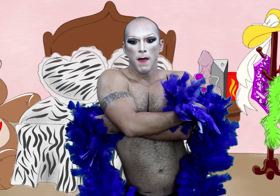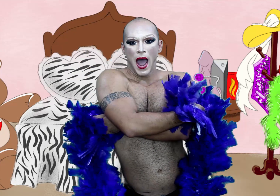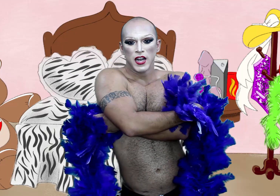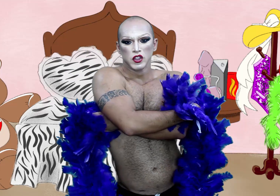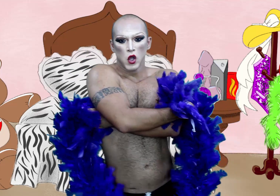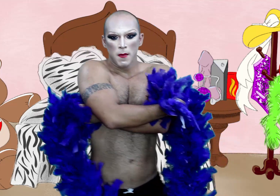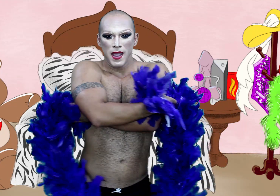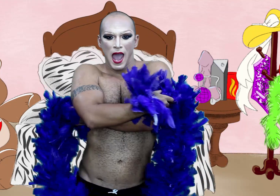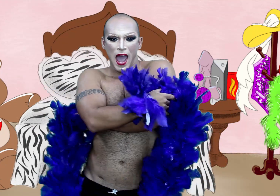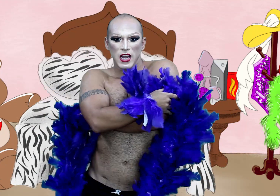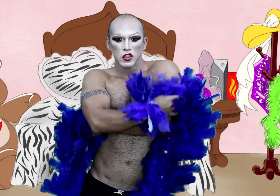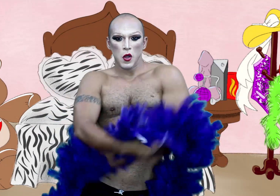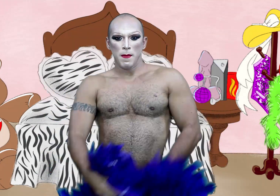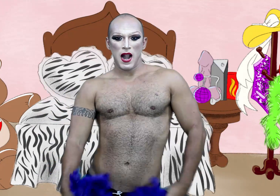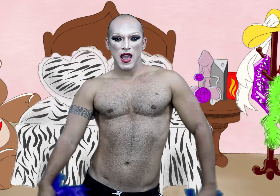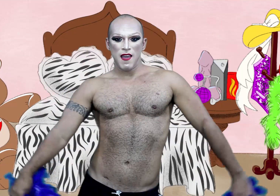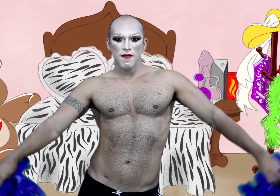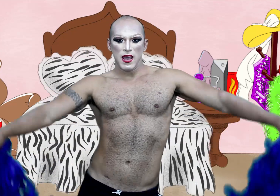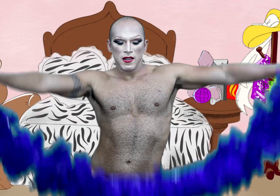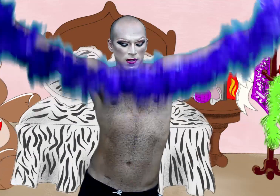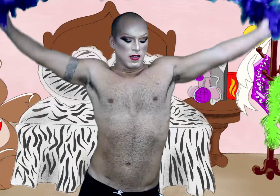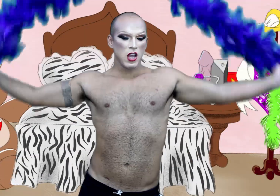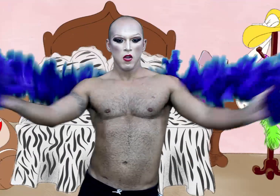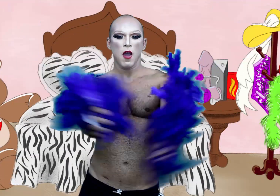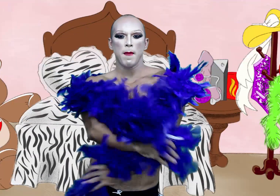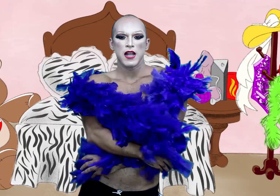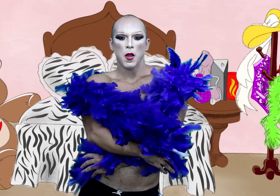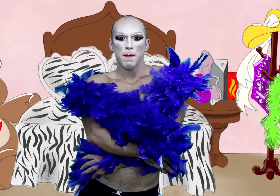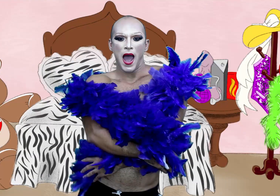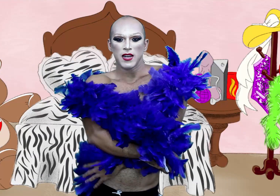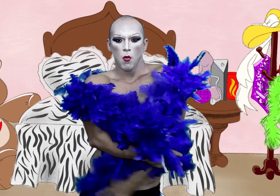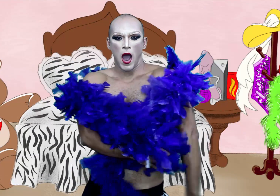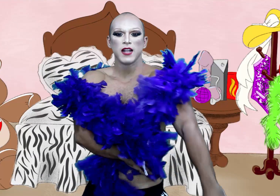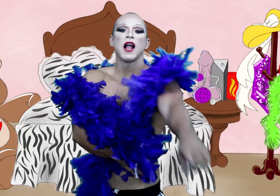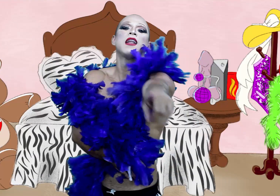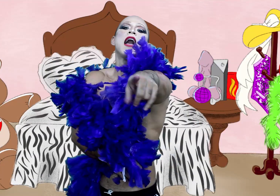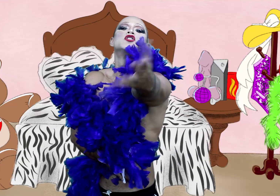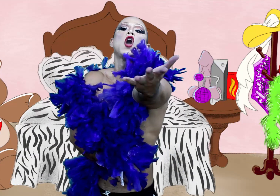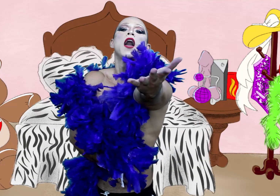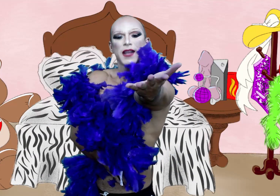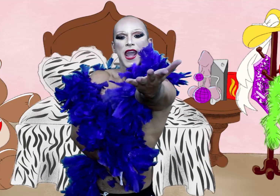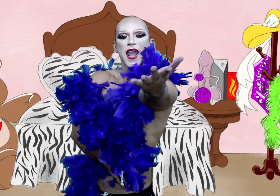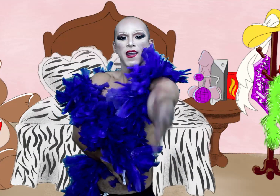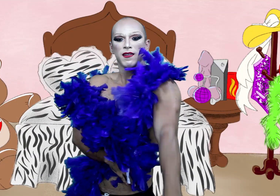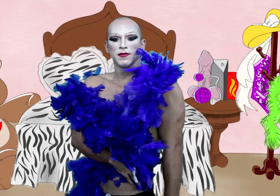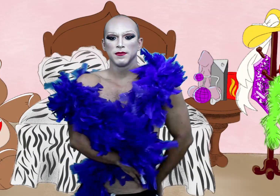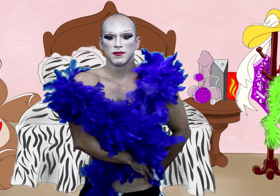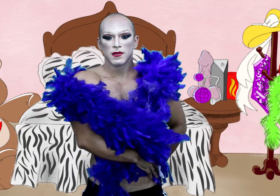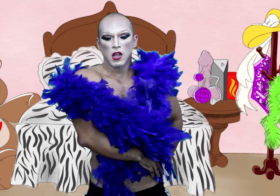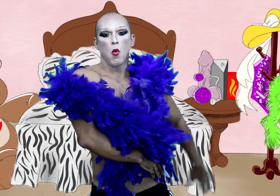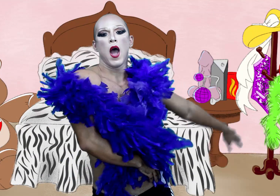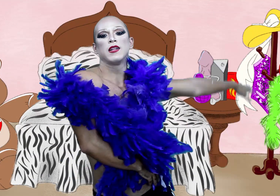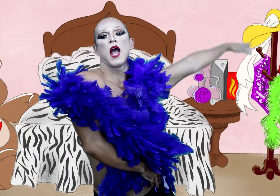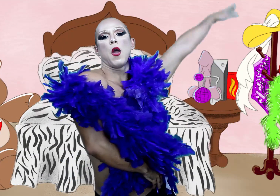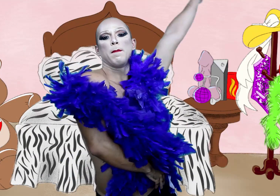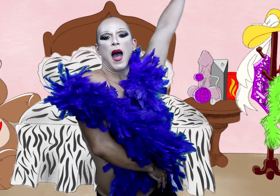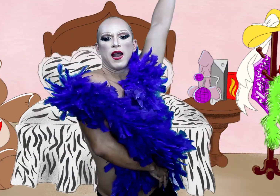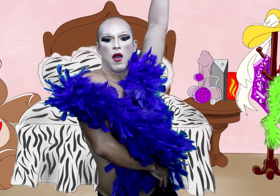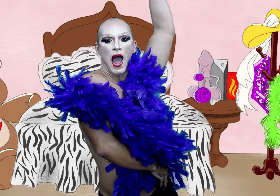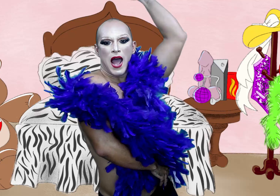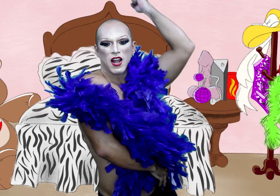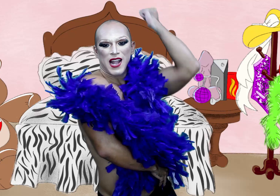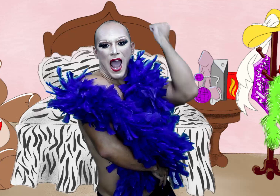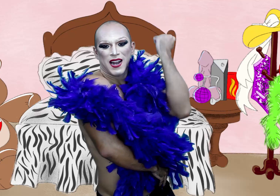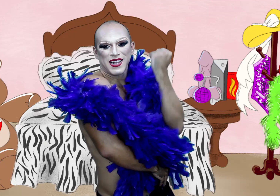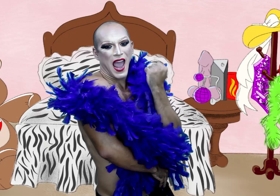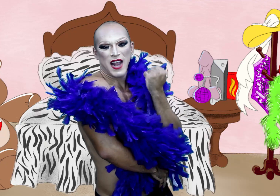let nobody tell me how I should be living. Can't live my life for no one else but me. Cause I'm